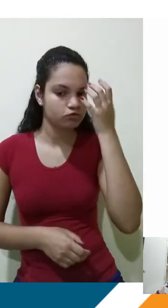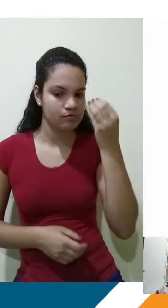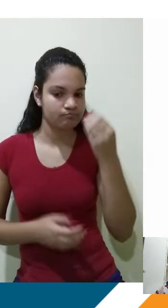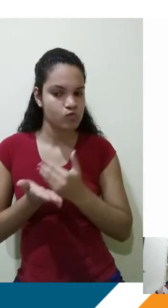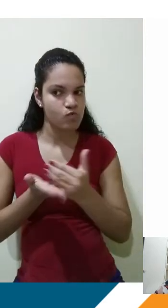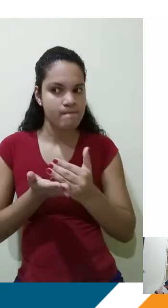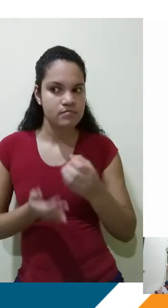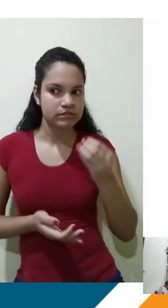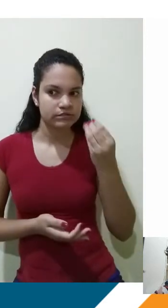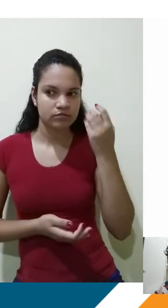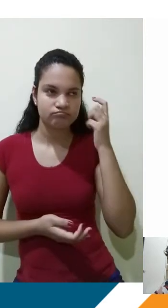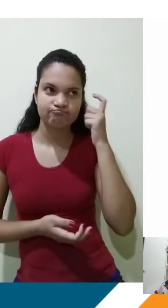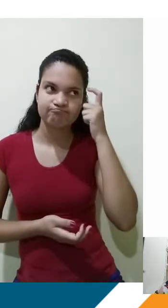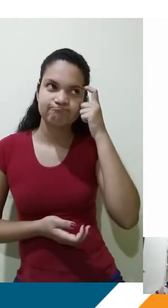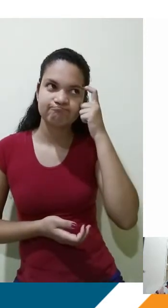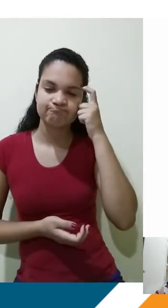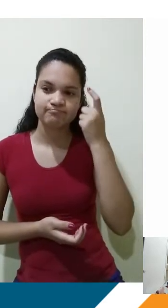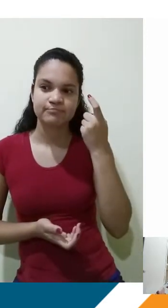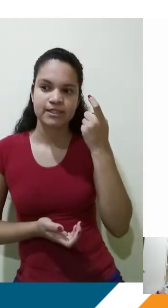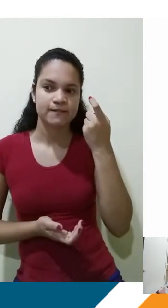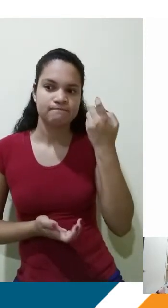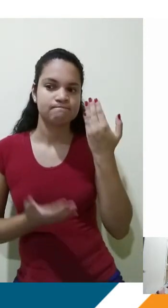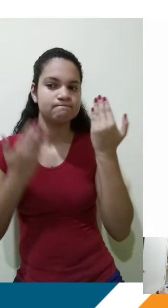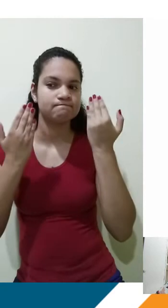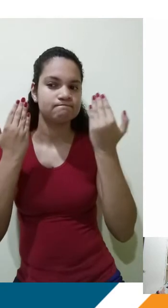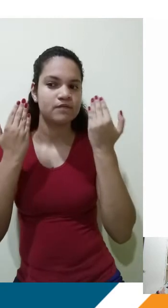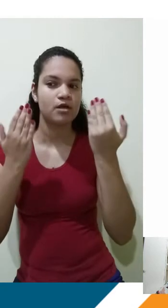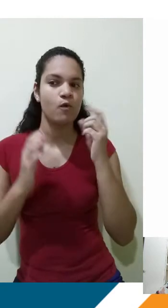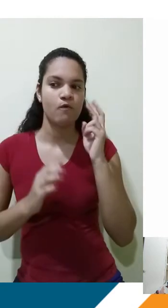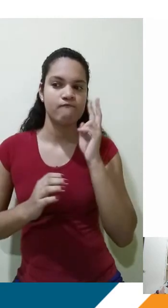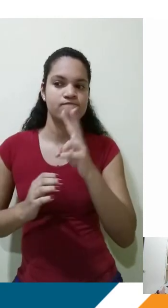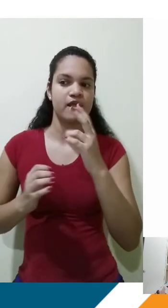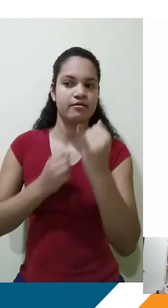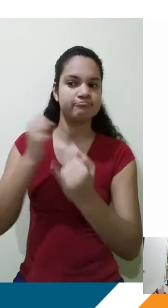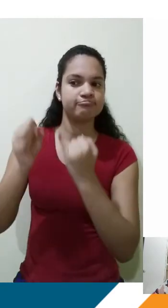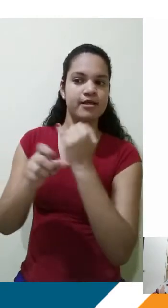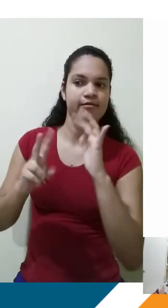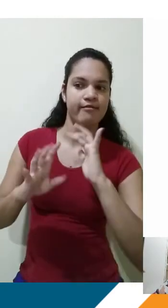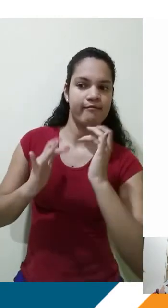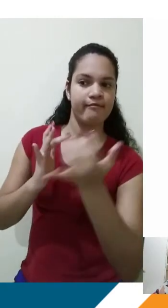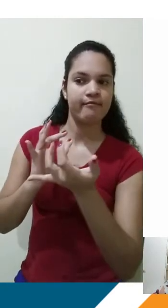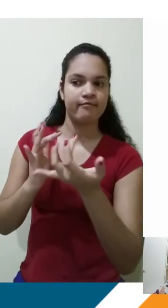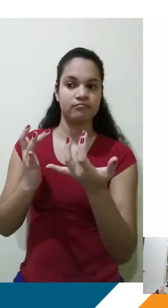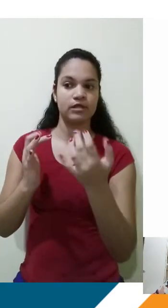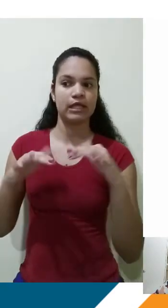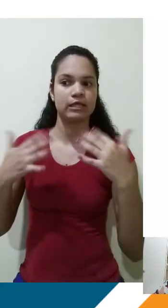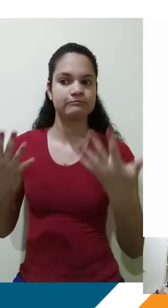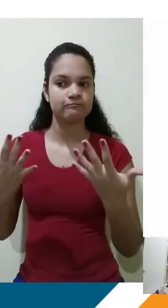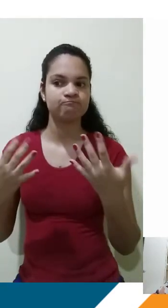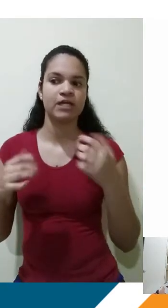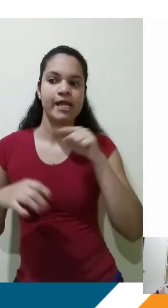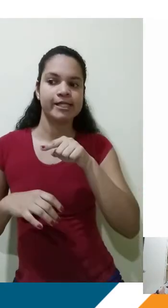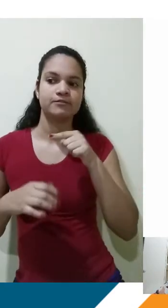não acreditar em tudo que leem nas redes sociais, portanto, ainda são facilmente manipuladas. Quer dizer, novamente eu tenho aqui